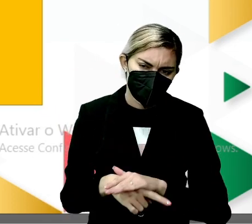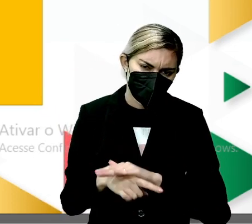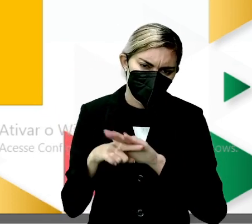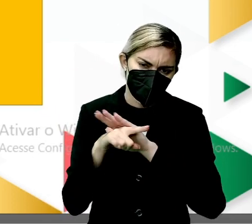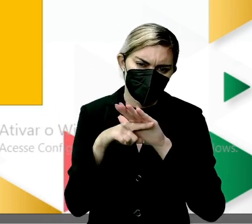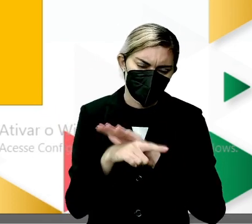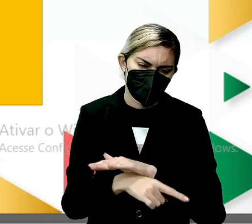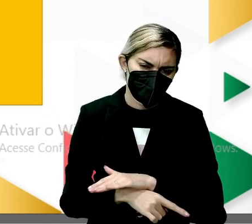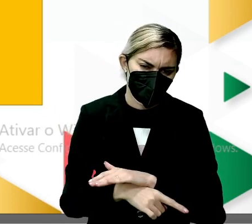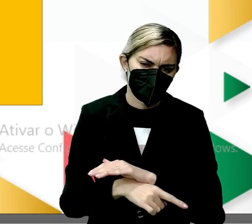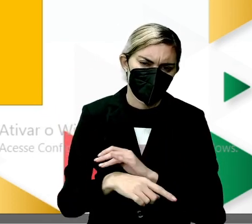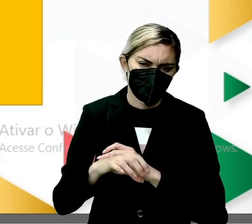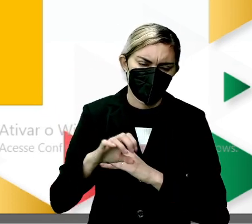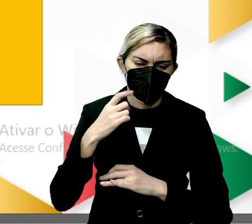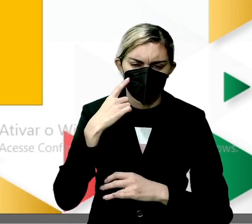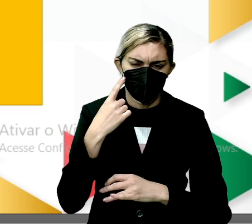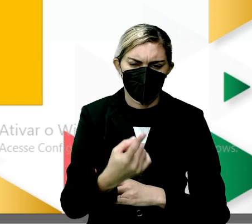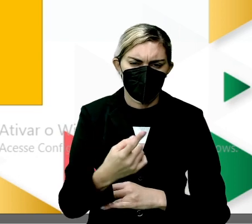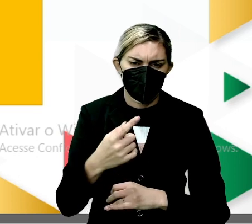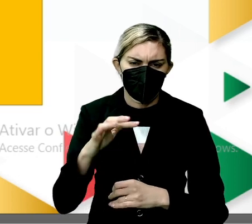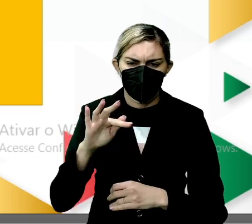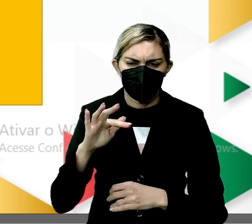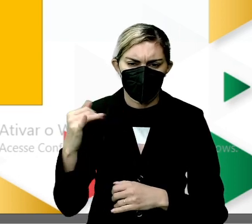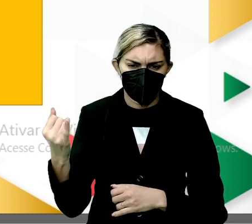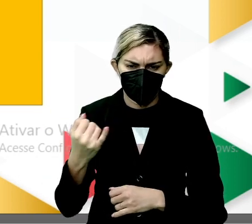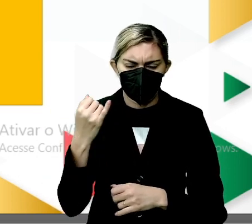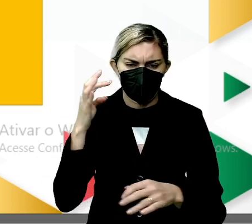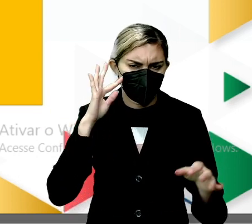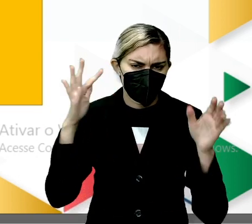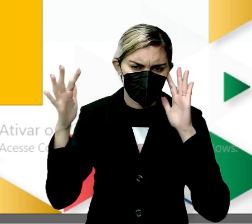do espiritismo, visto como ferramenta